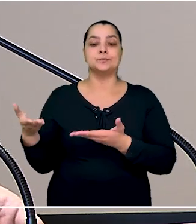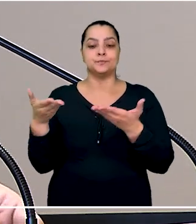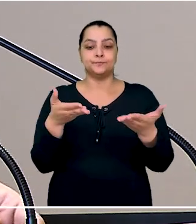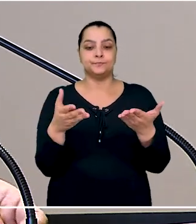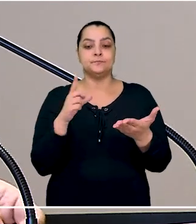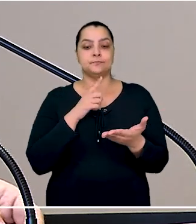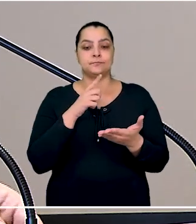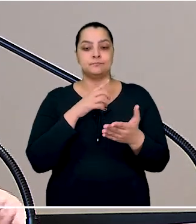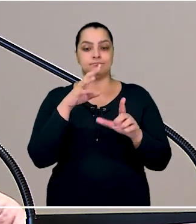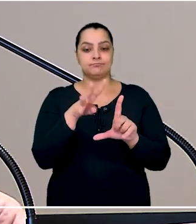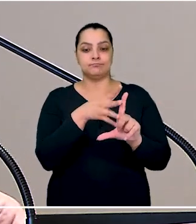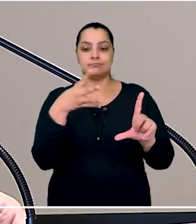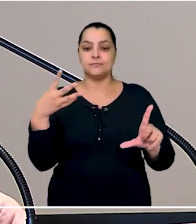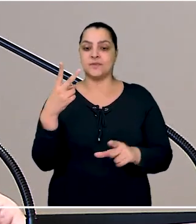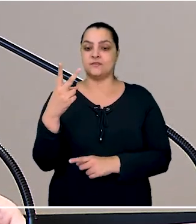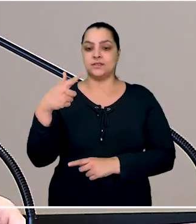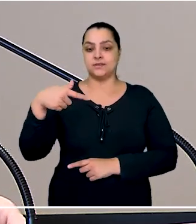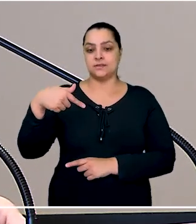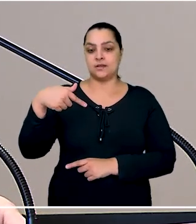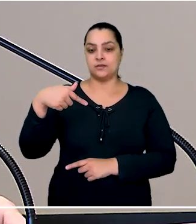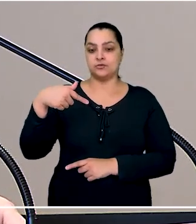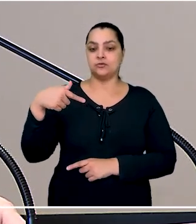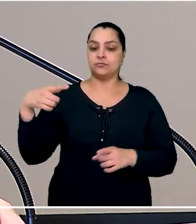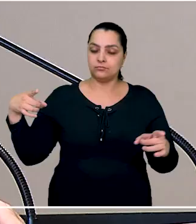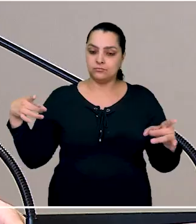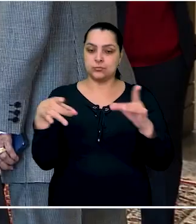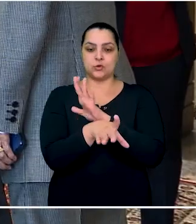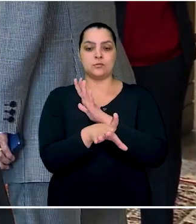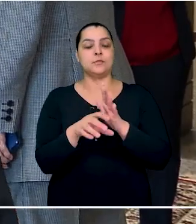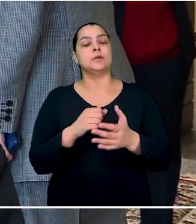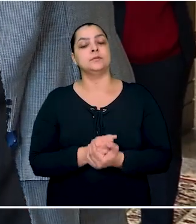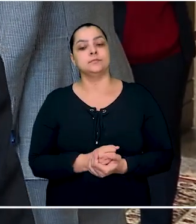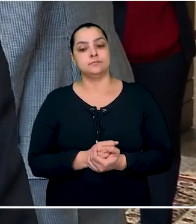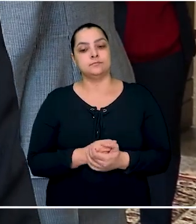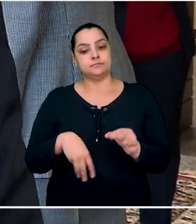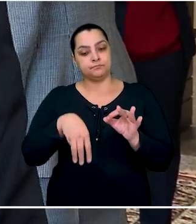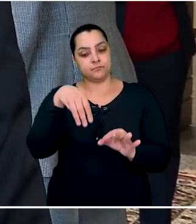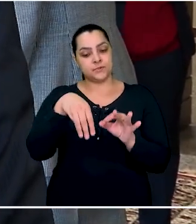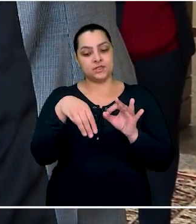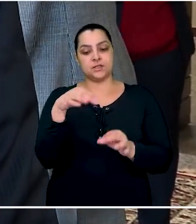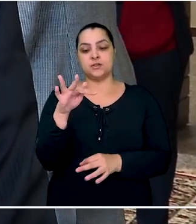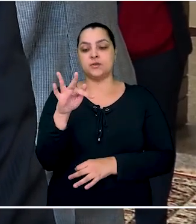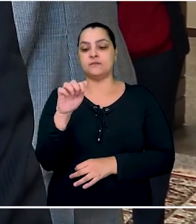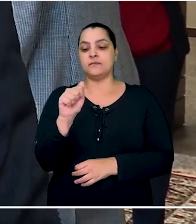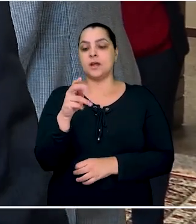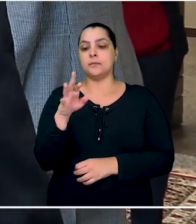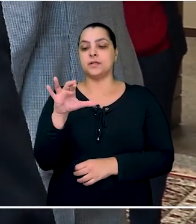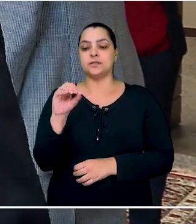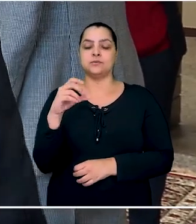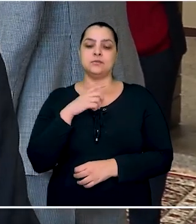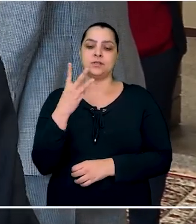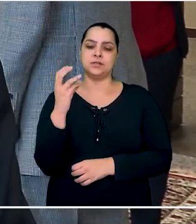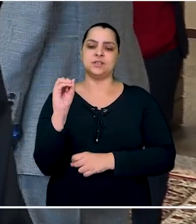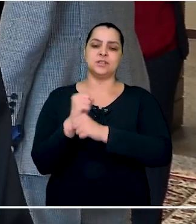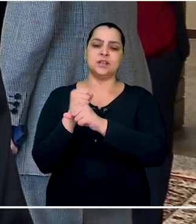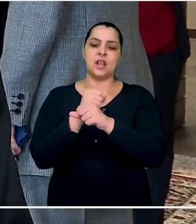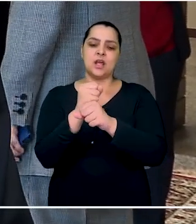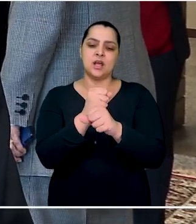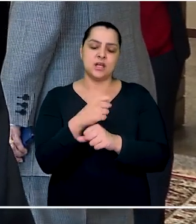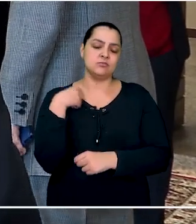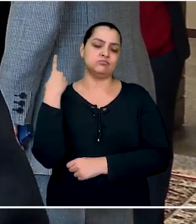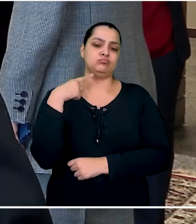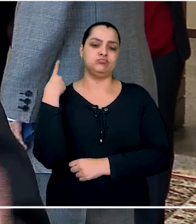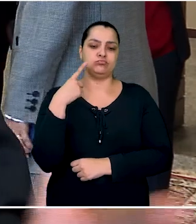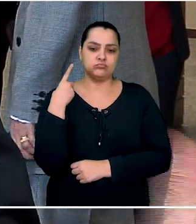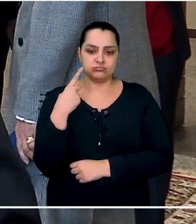trabalhista fica com um quadro de 27 integrantes completo. O ministro Fabrício traz experiência de 30 anos de